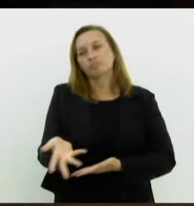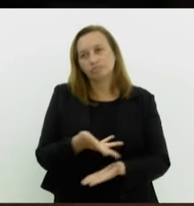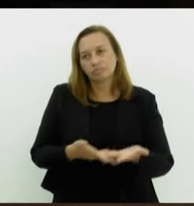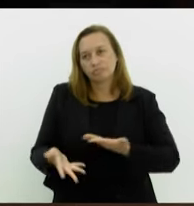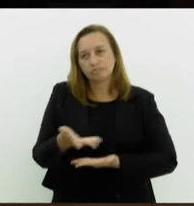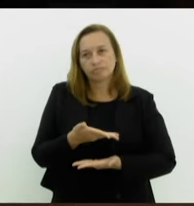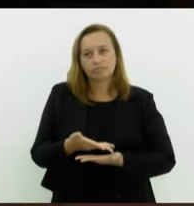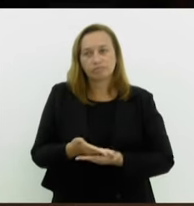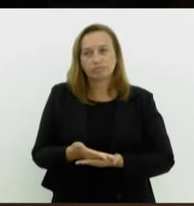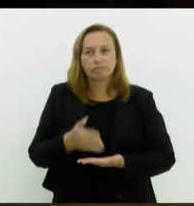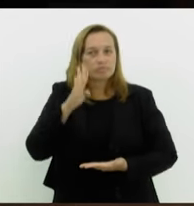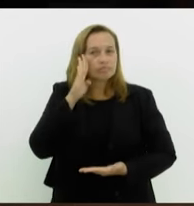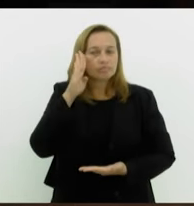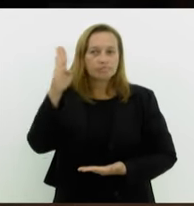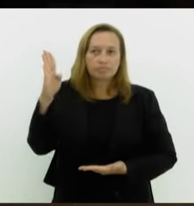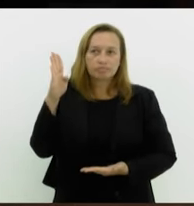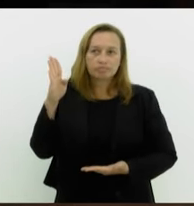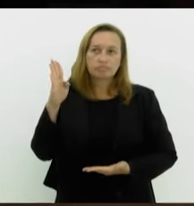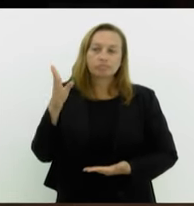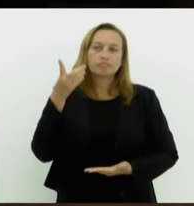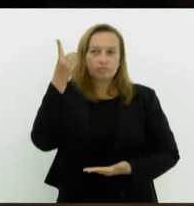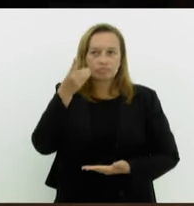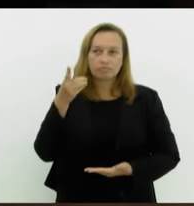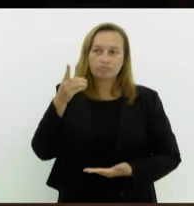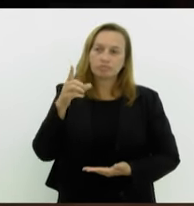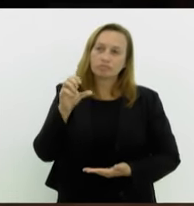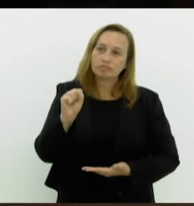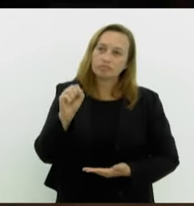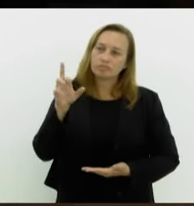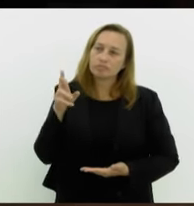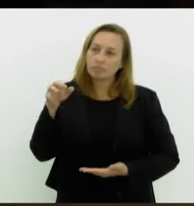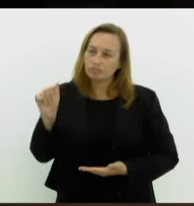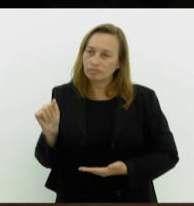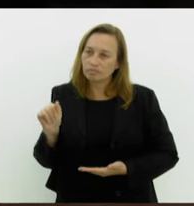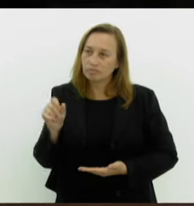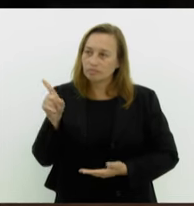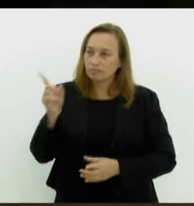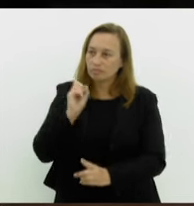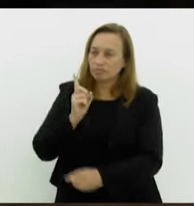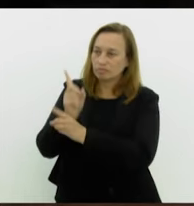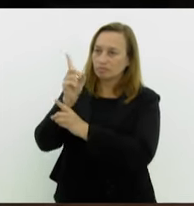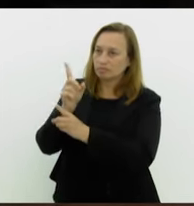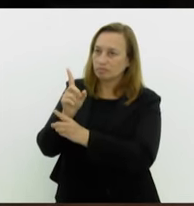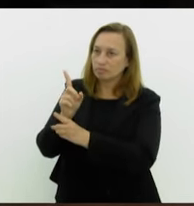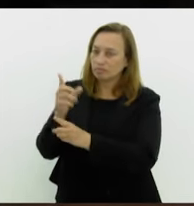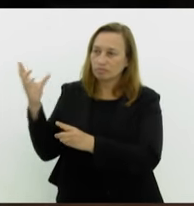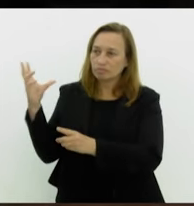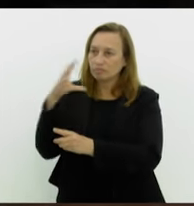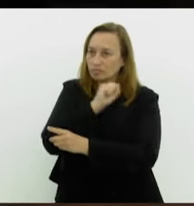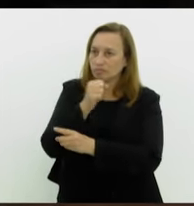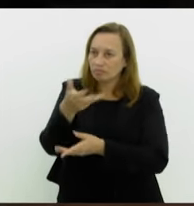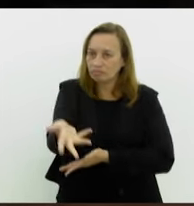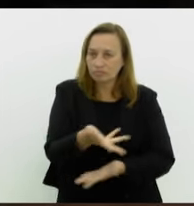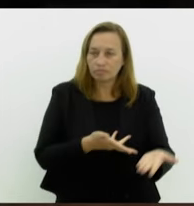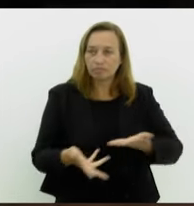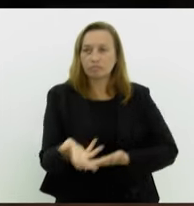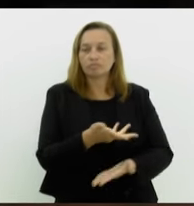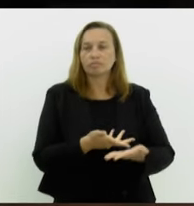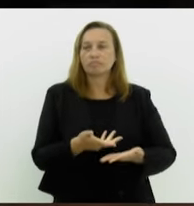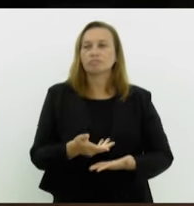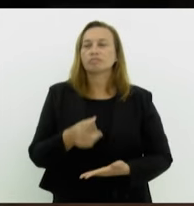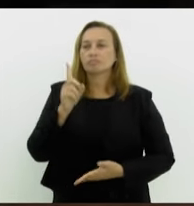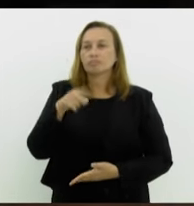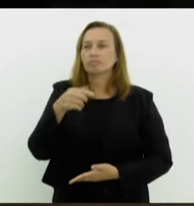é o cartão postal da deputada soria ela descobre alguma coisa ela imediatamente compartilha Isso